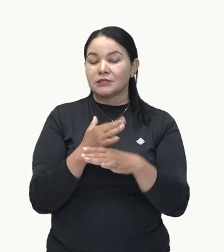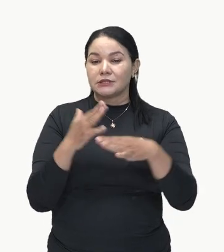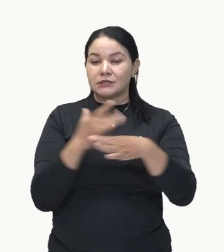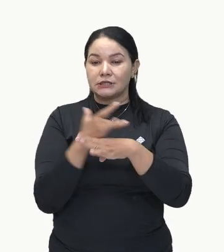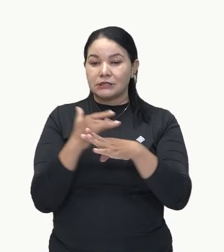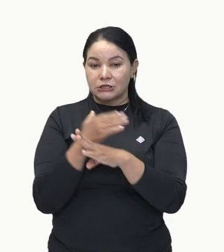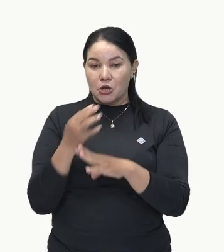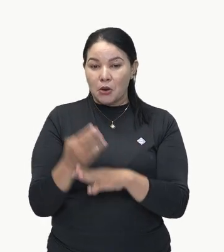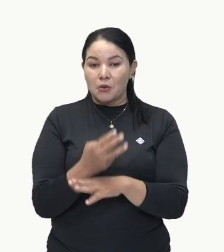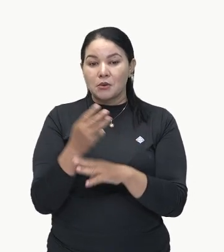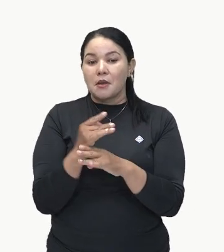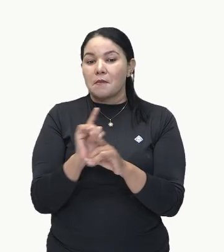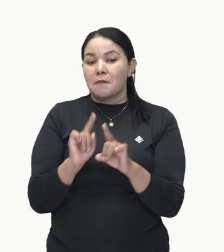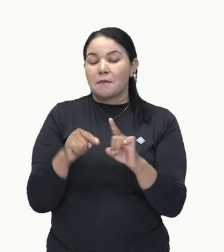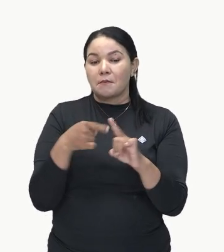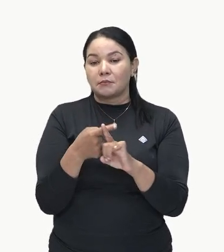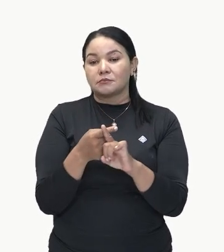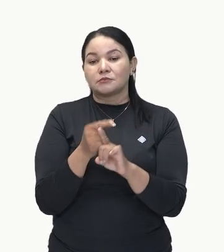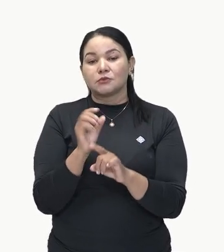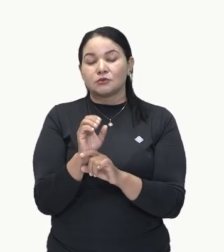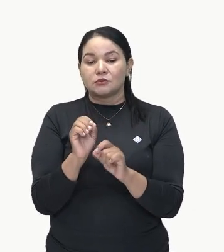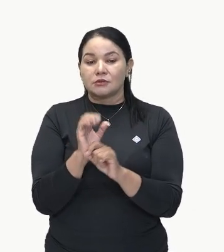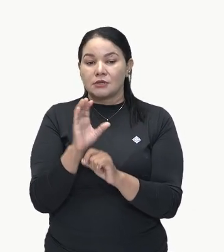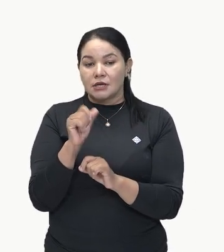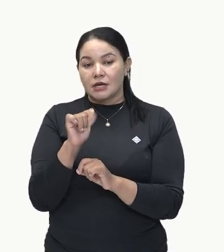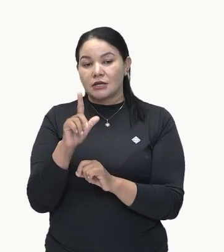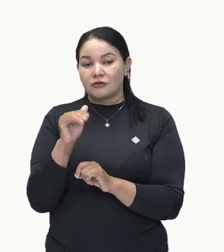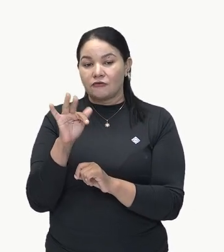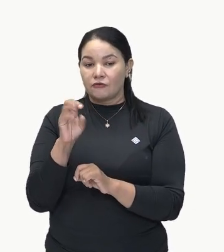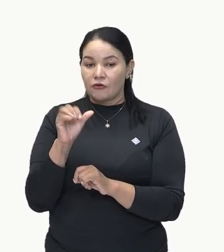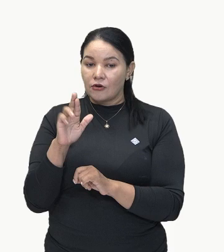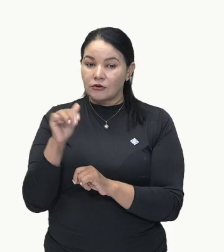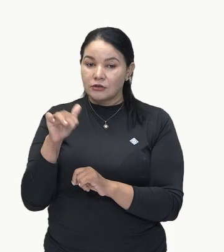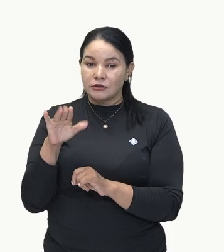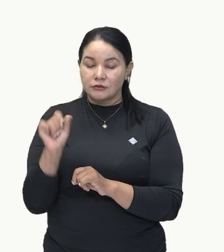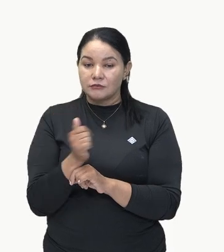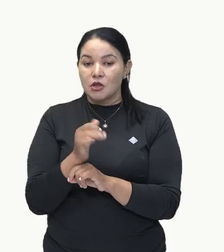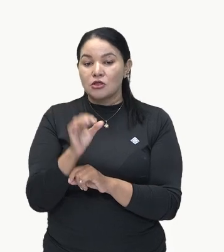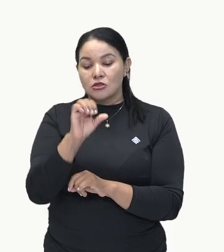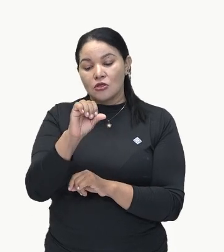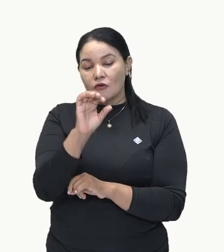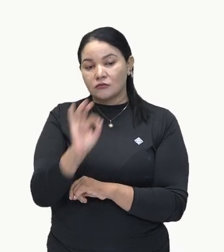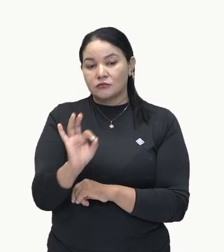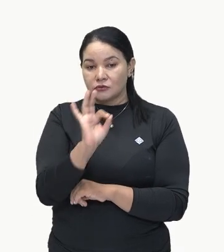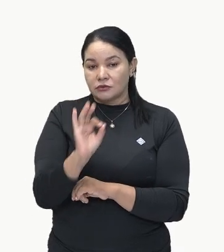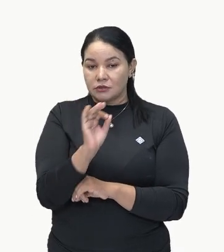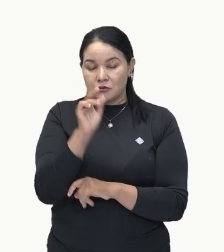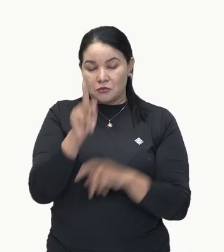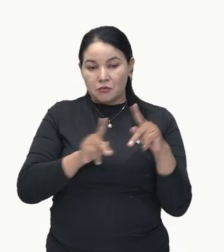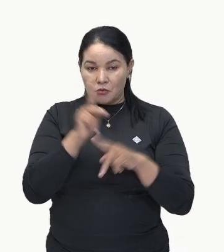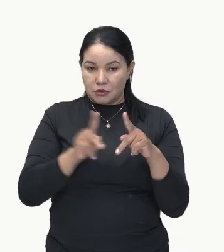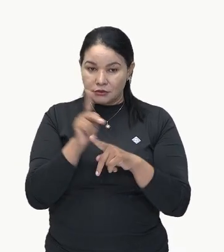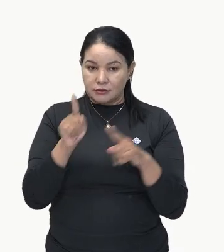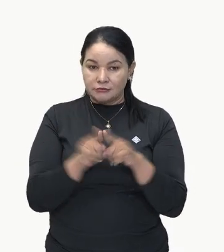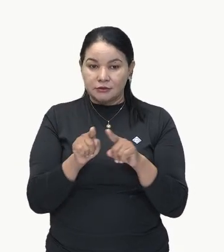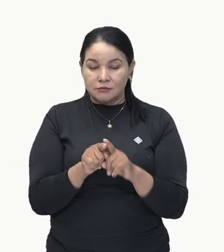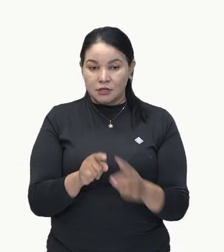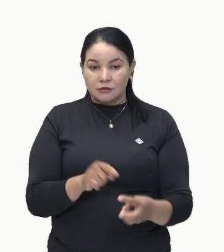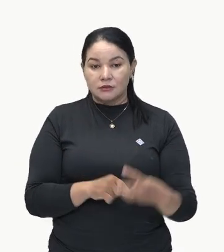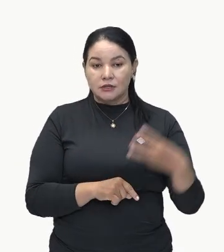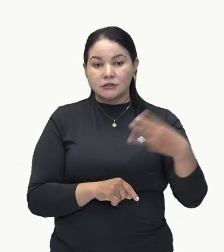Francisco até San Diego, na Califórnia, chega cerca aí de 9% da população. E também teremos